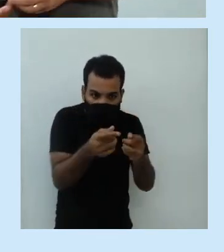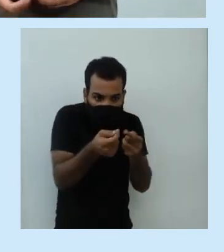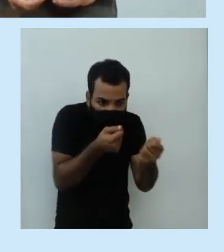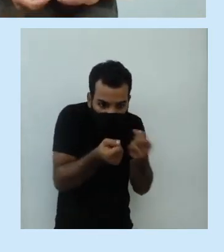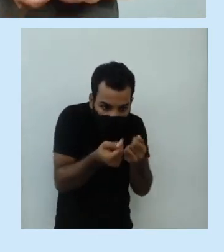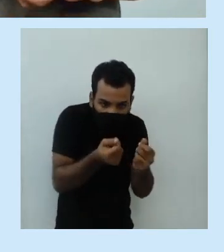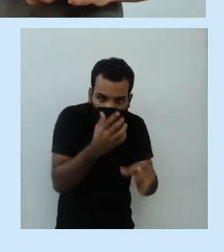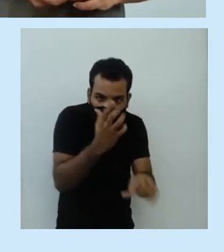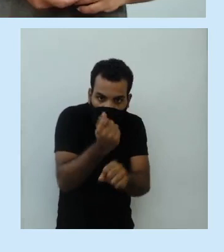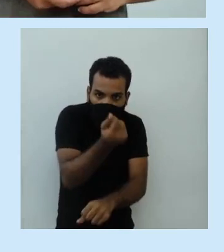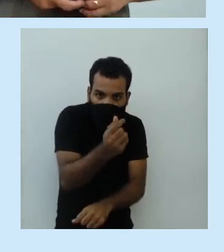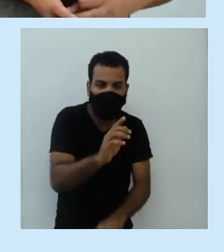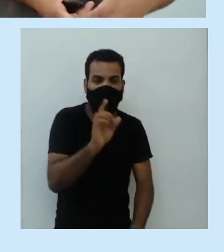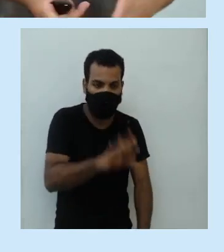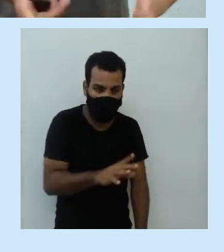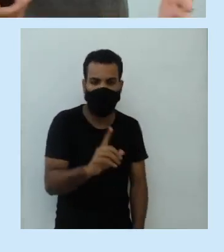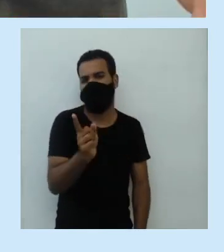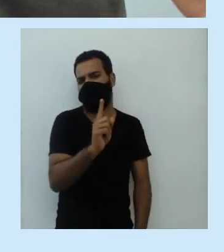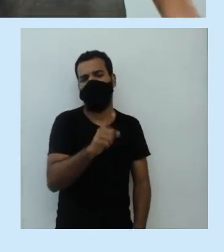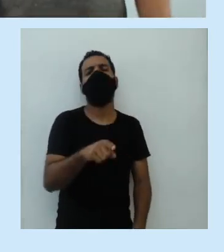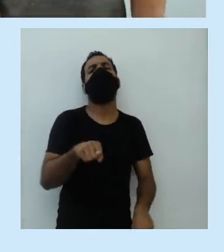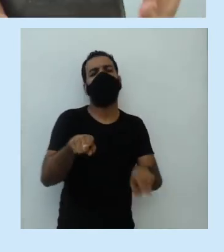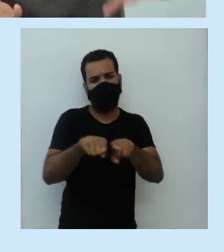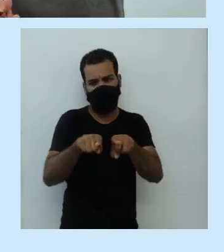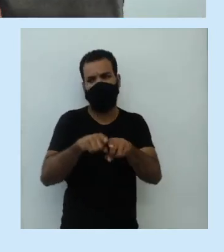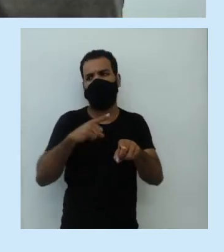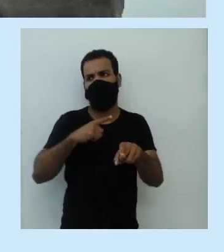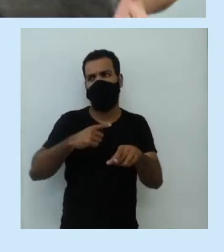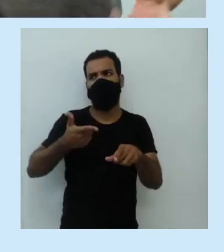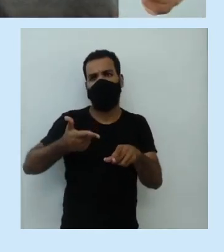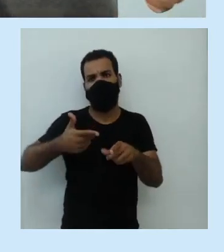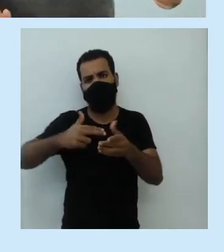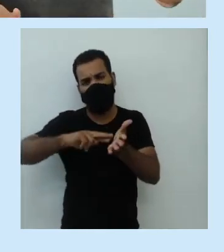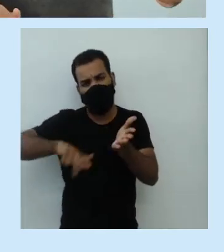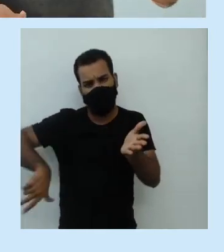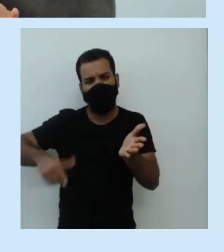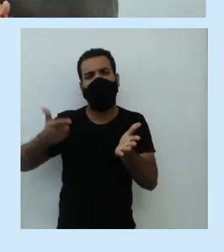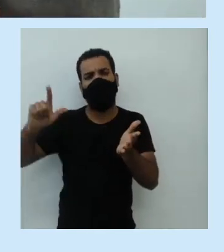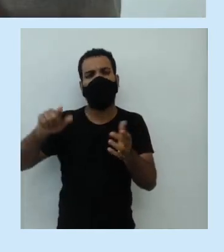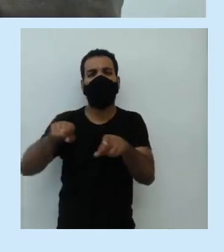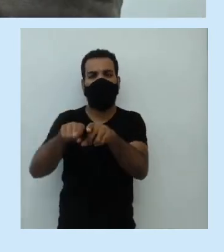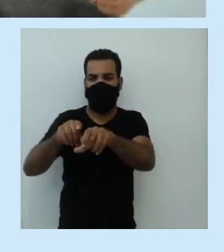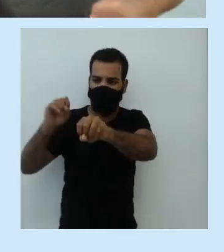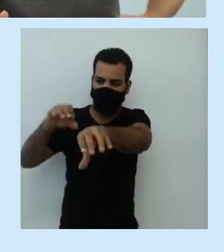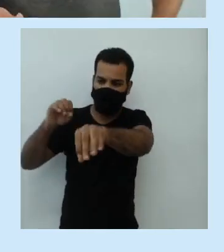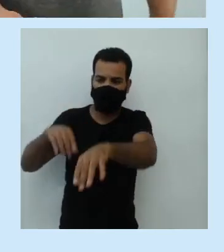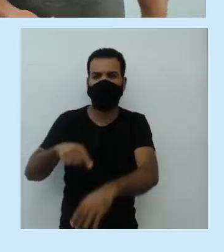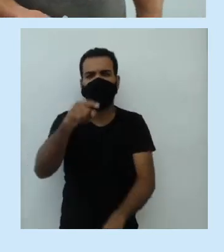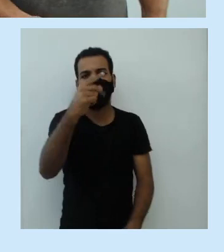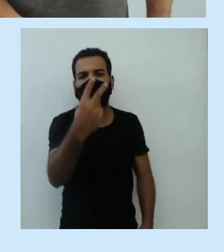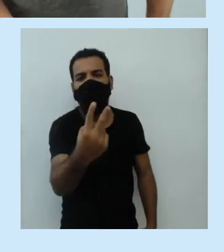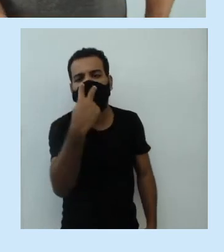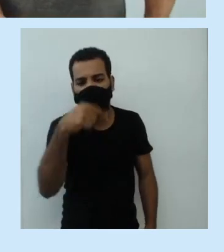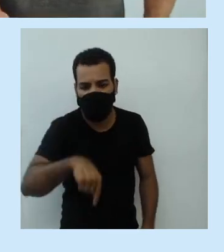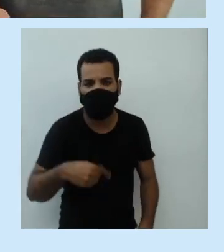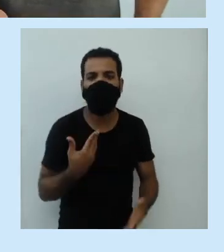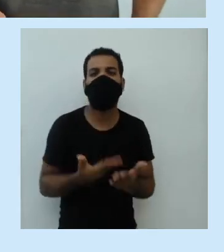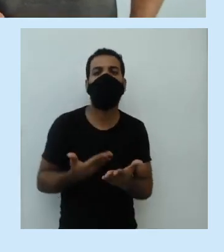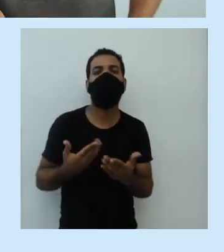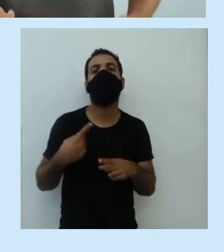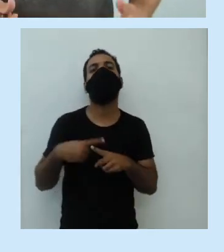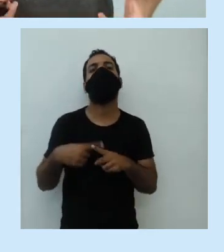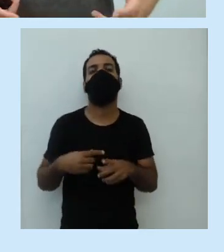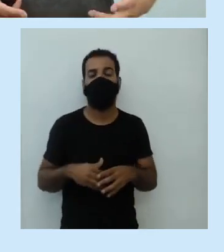dimensão da área humana. Ela vai para várias dimensões, inclusive educacional. Por que é que você está me assistindo aqui como